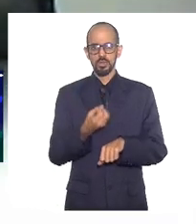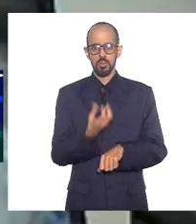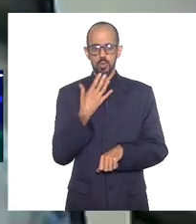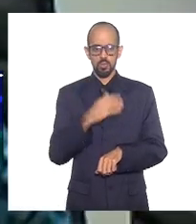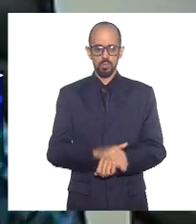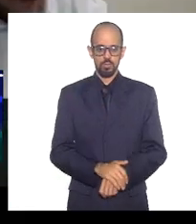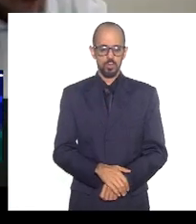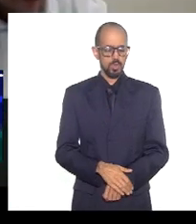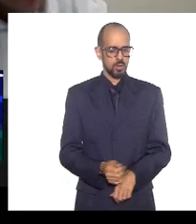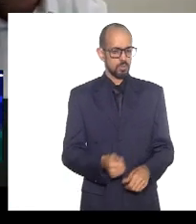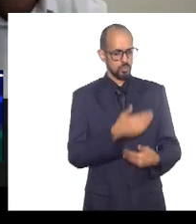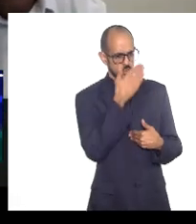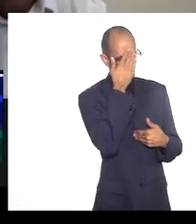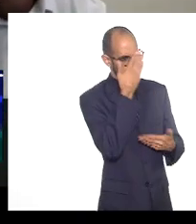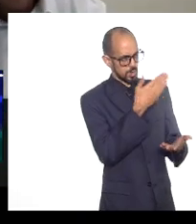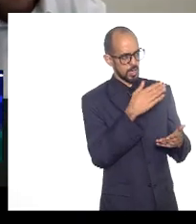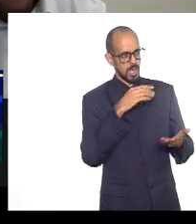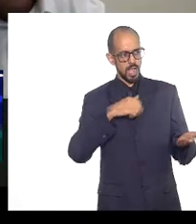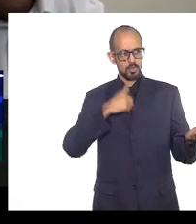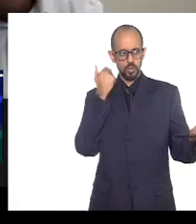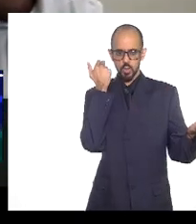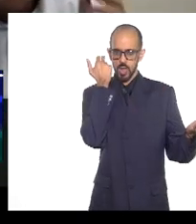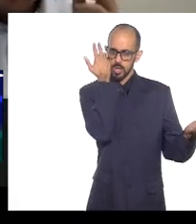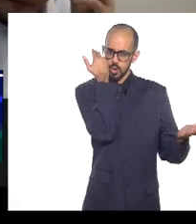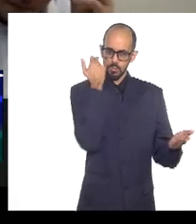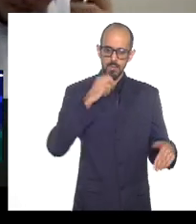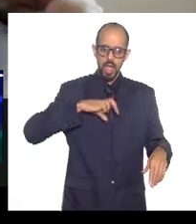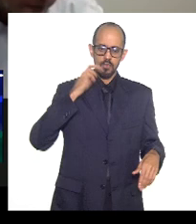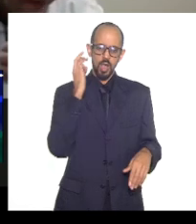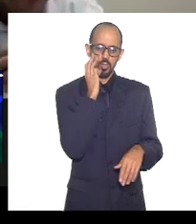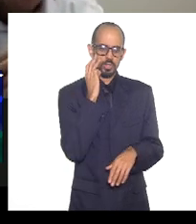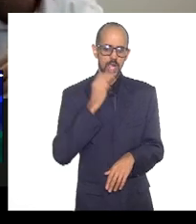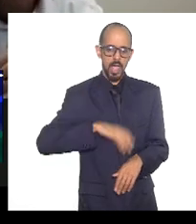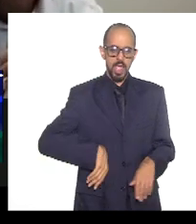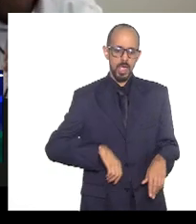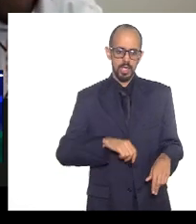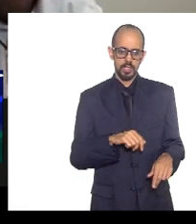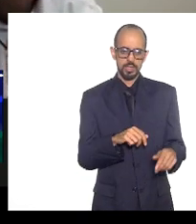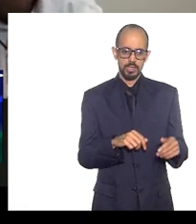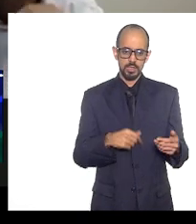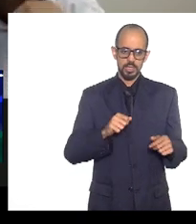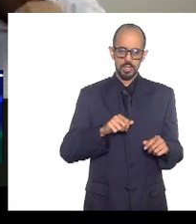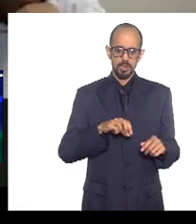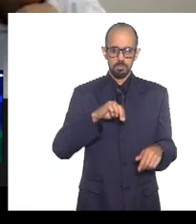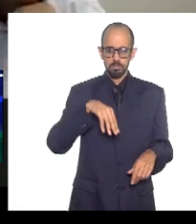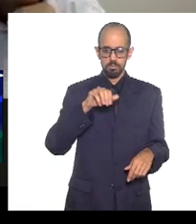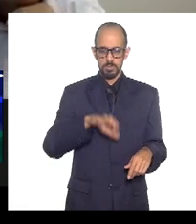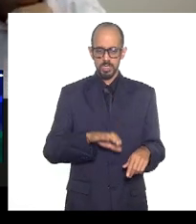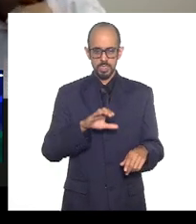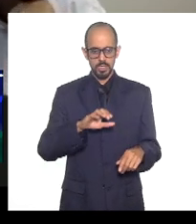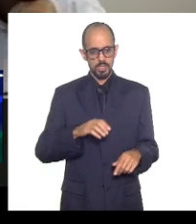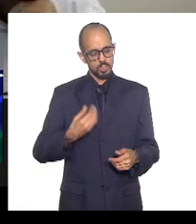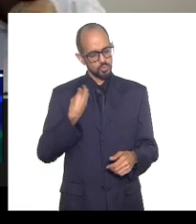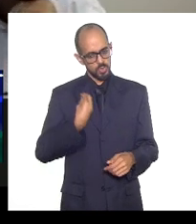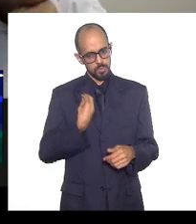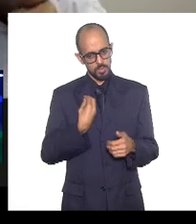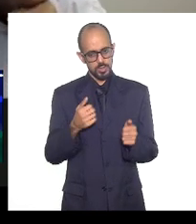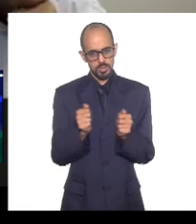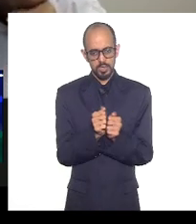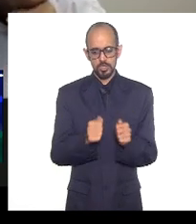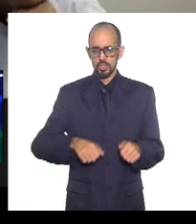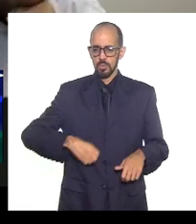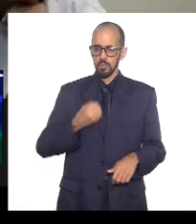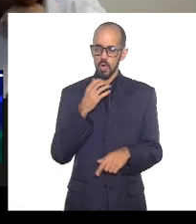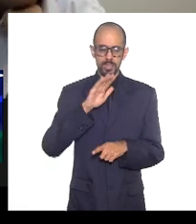Tia Ju, deputado Eliomar, Carlos Mink, Valdec, que me premiaram de estar presente nesse momento. Uma boa